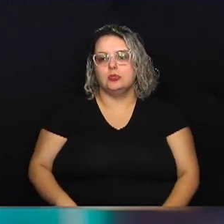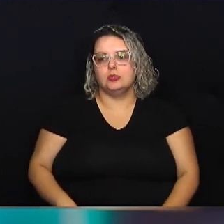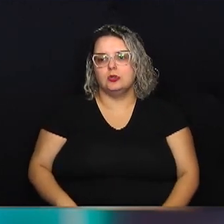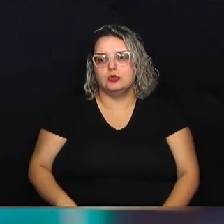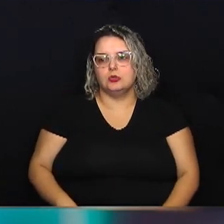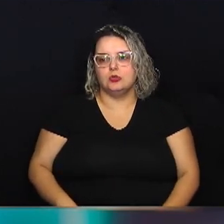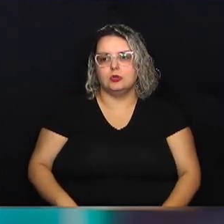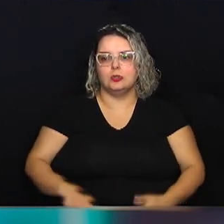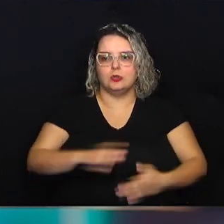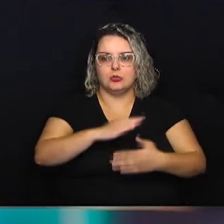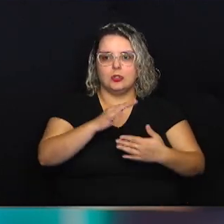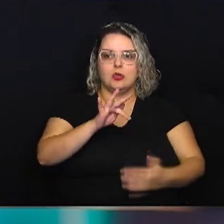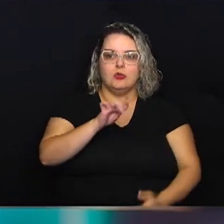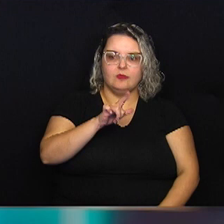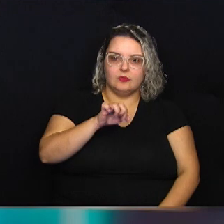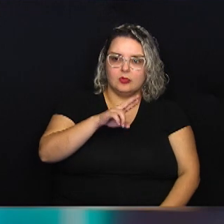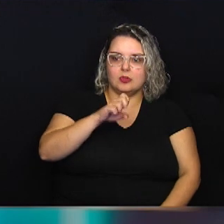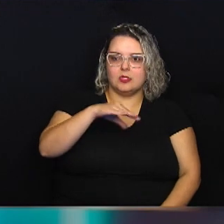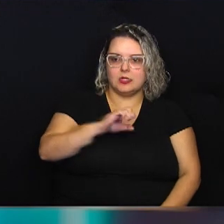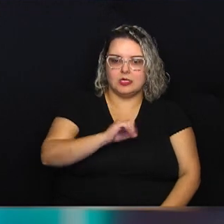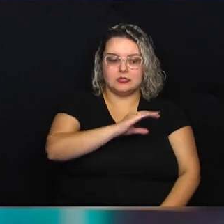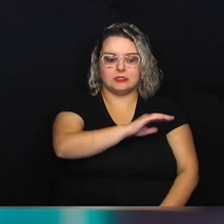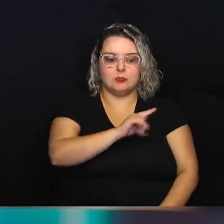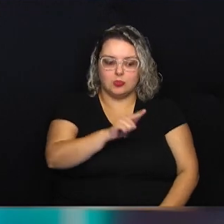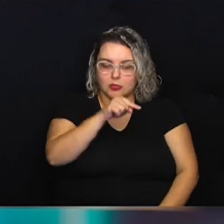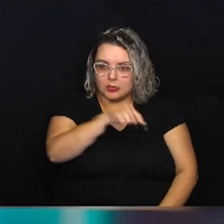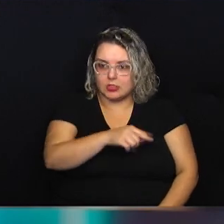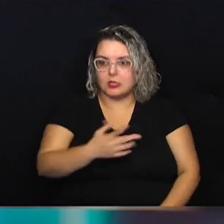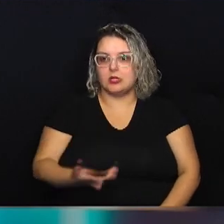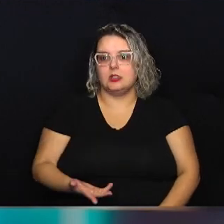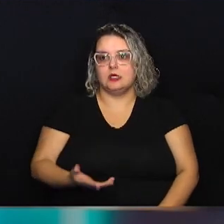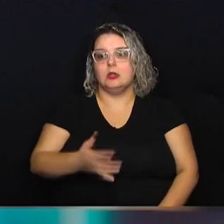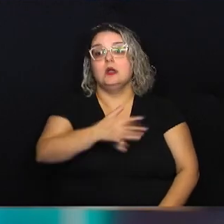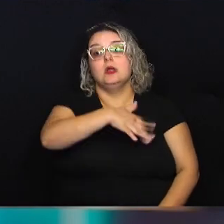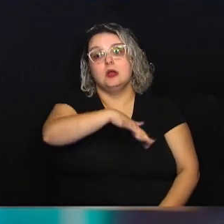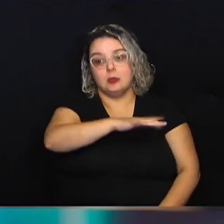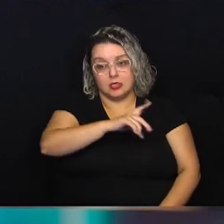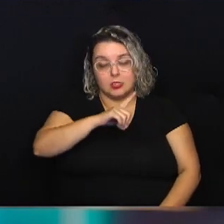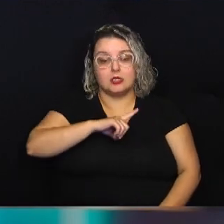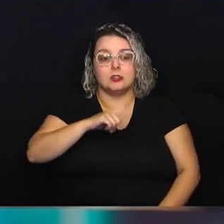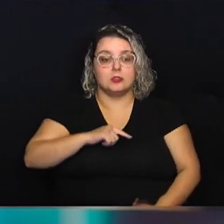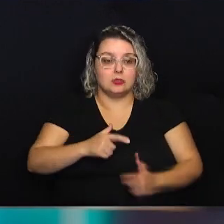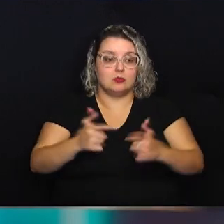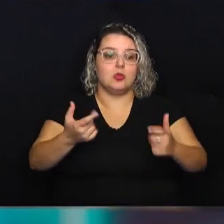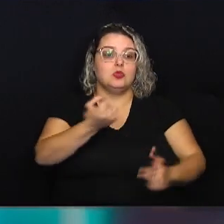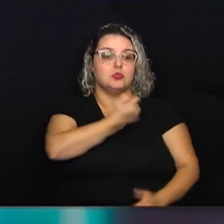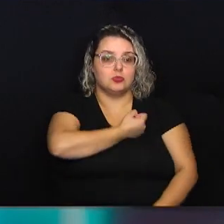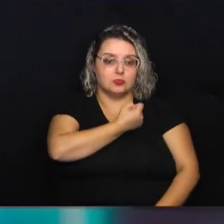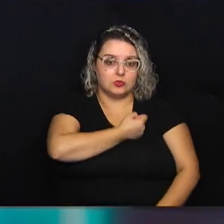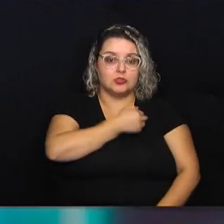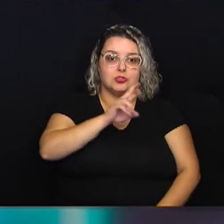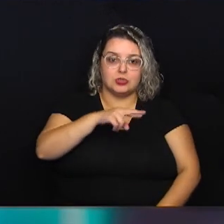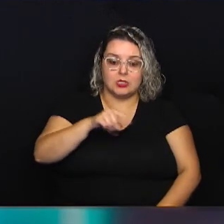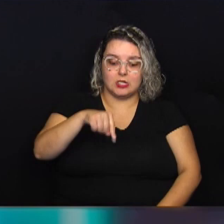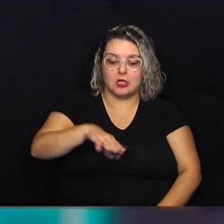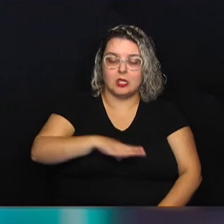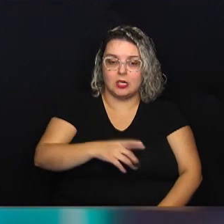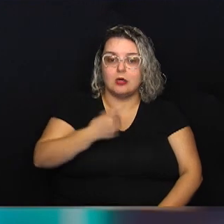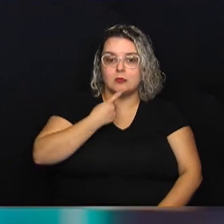Floresta, Florença, Campo Grande. Então, é a região que a gente tem o maior número de casos aqui em